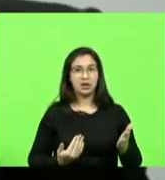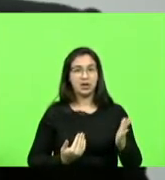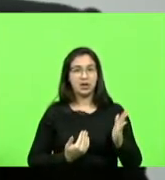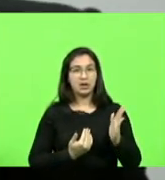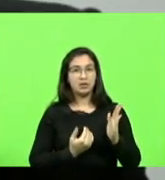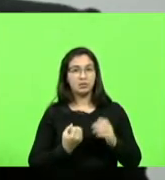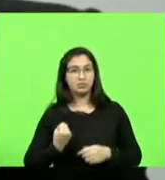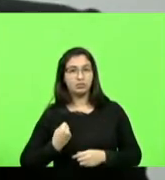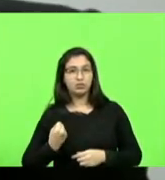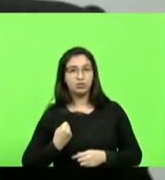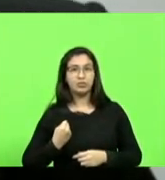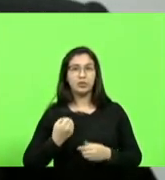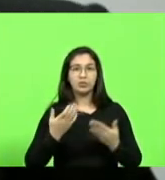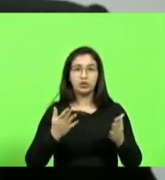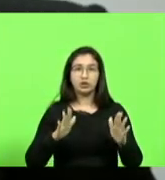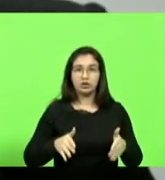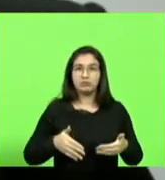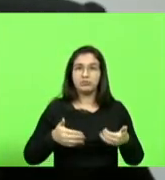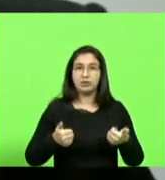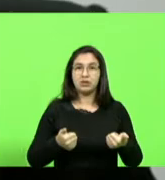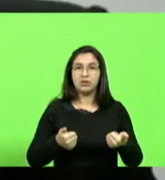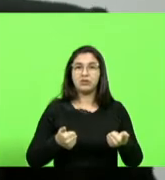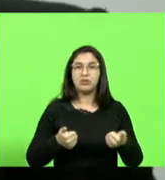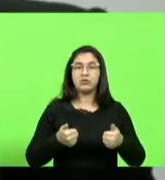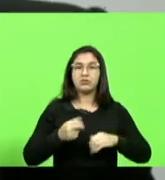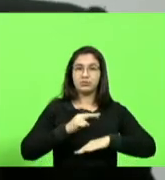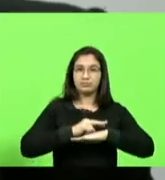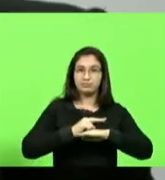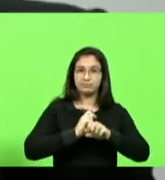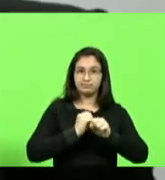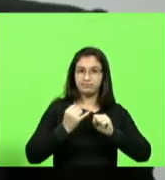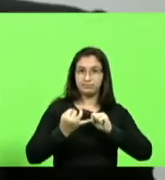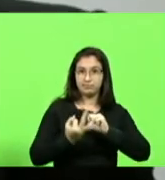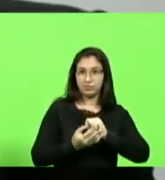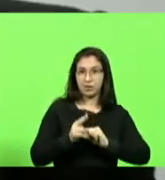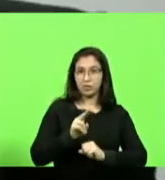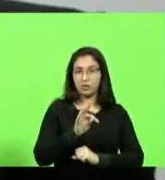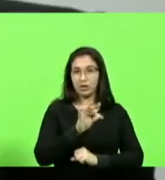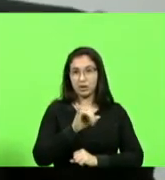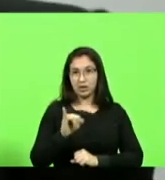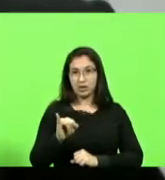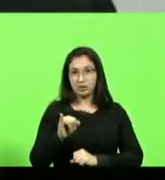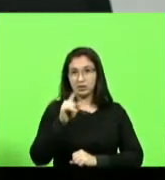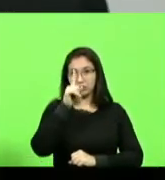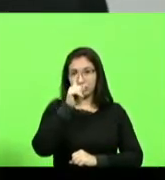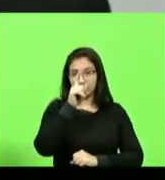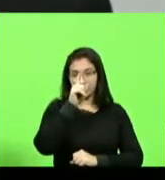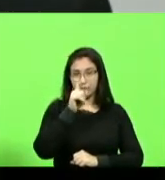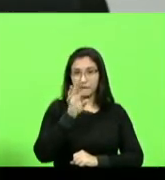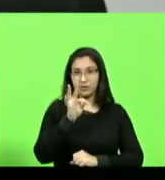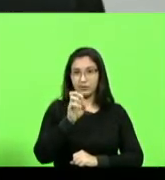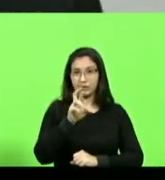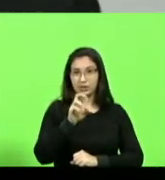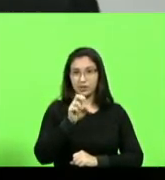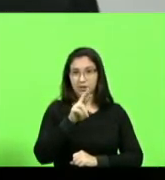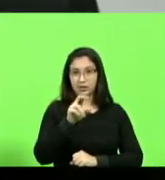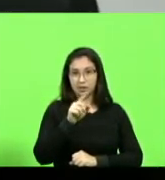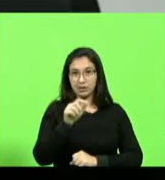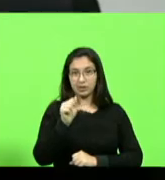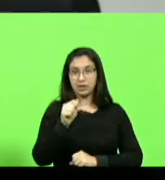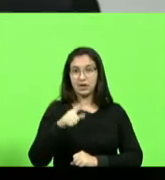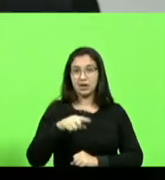recuperação dos internados com a Covid na UTI do Hospital Tereza Ramos foi de